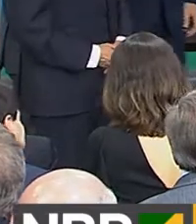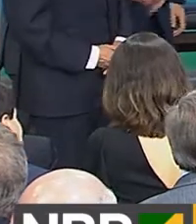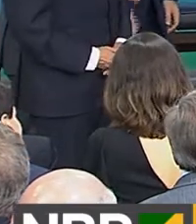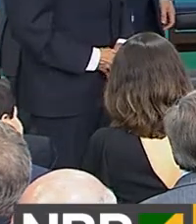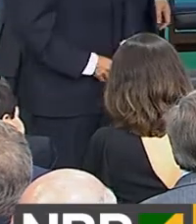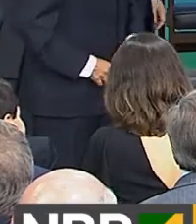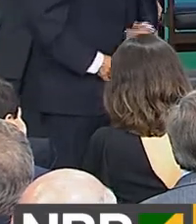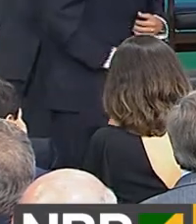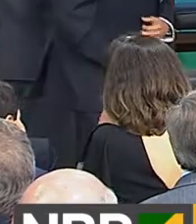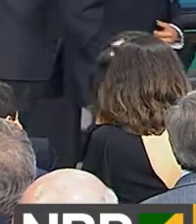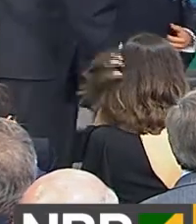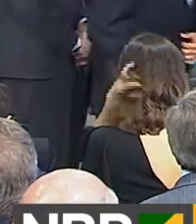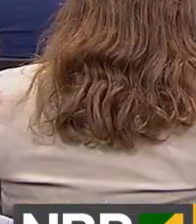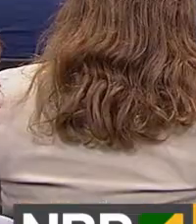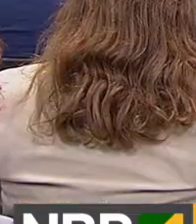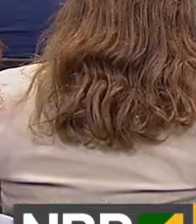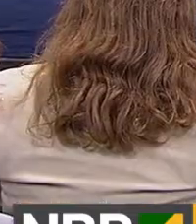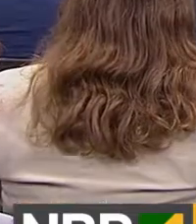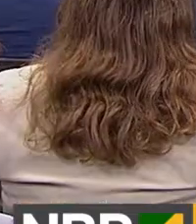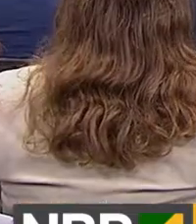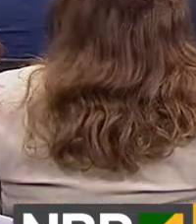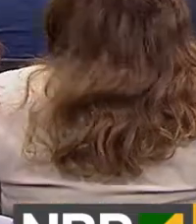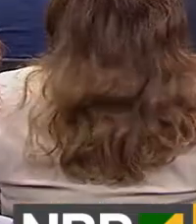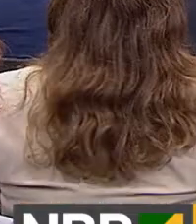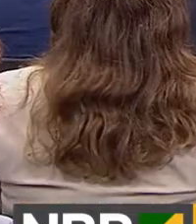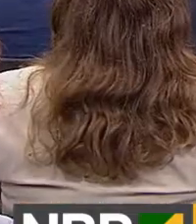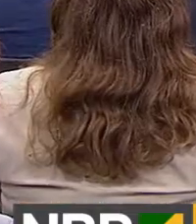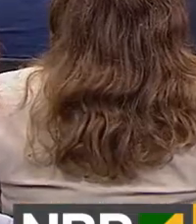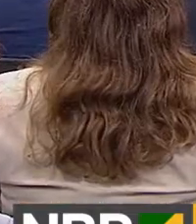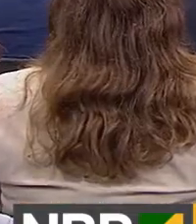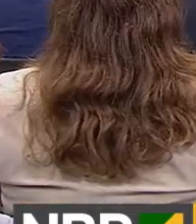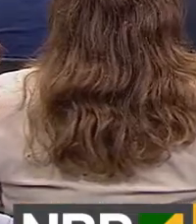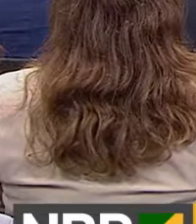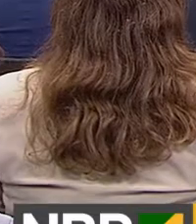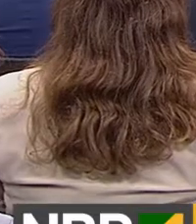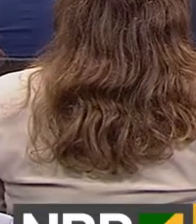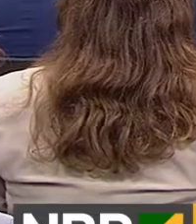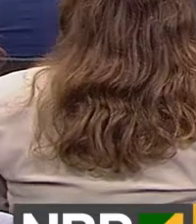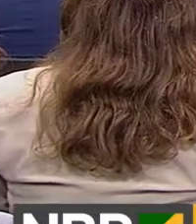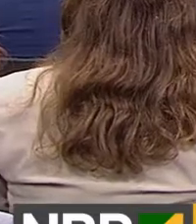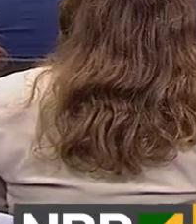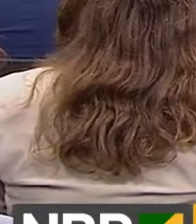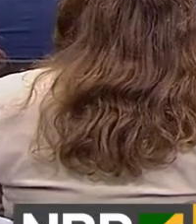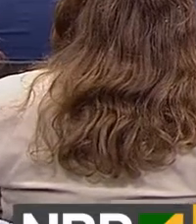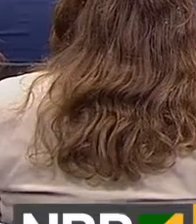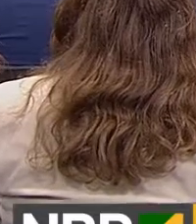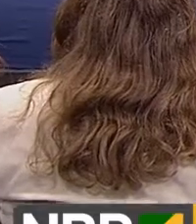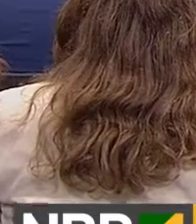senhoras e senhores com a palavra o presidente da república michel temer